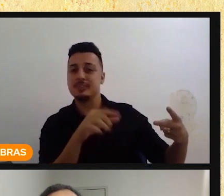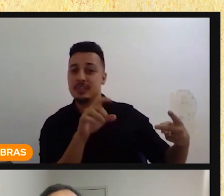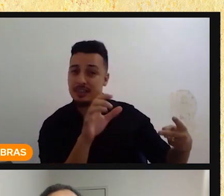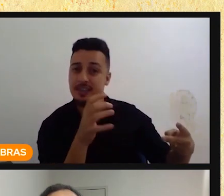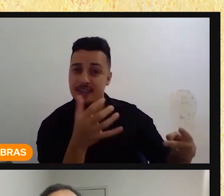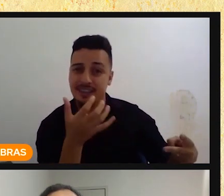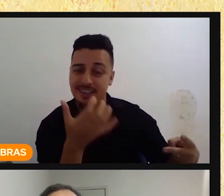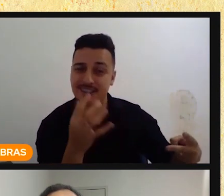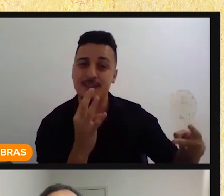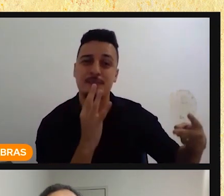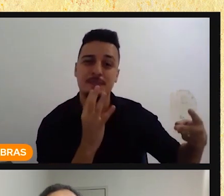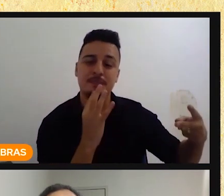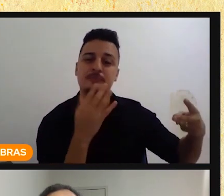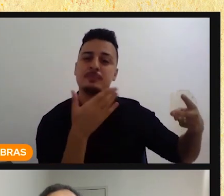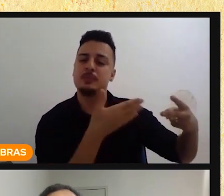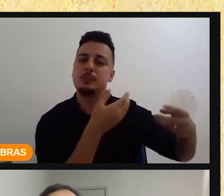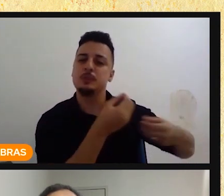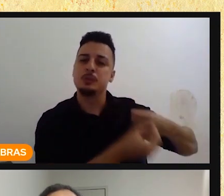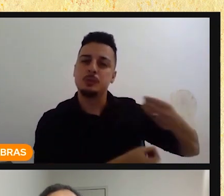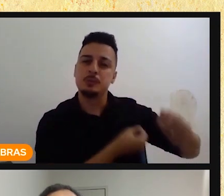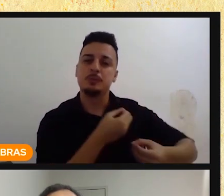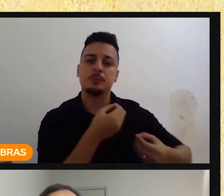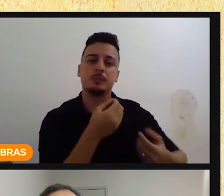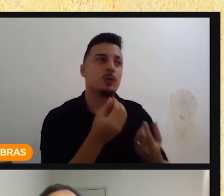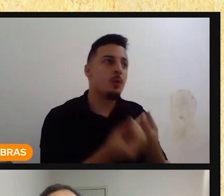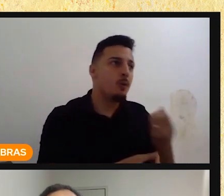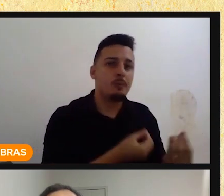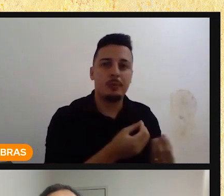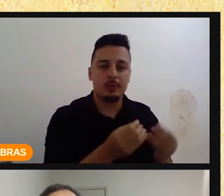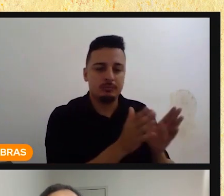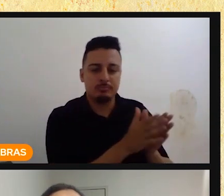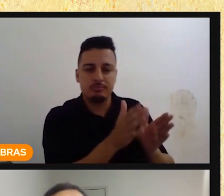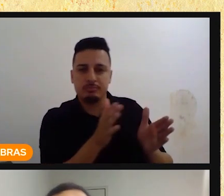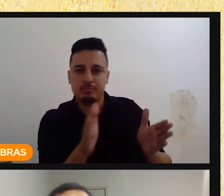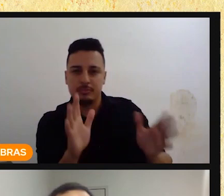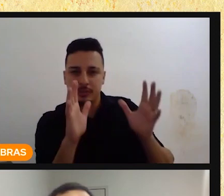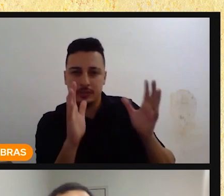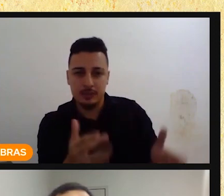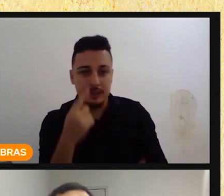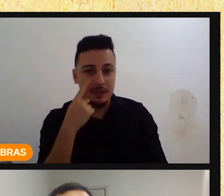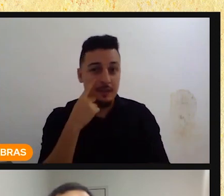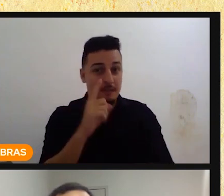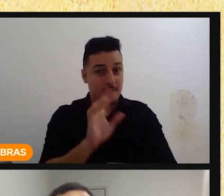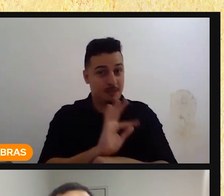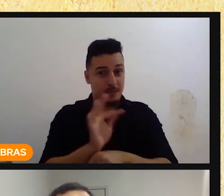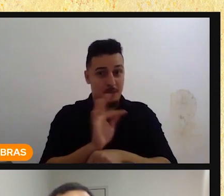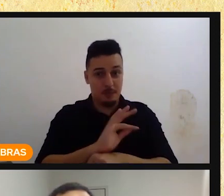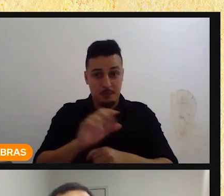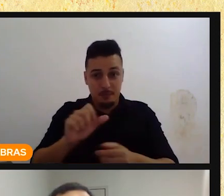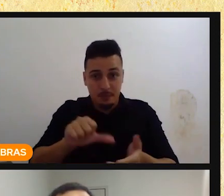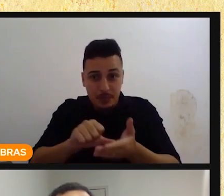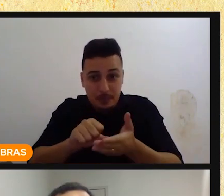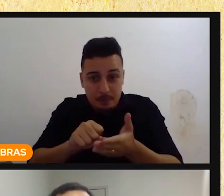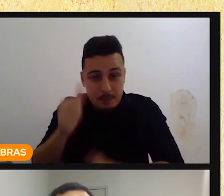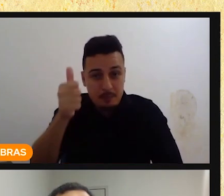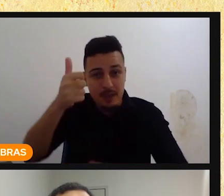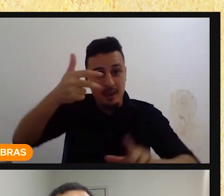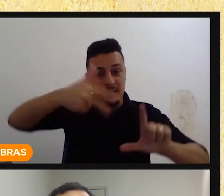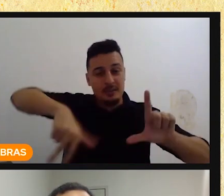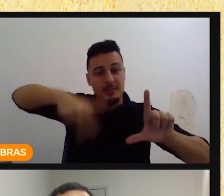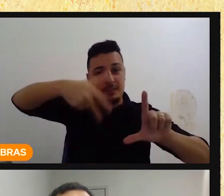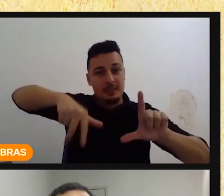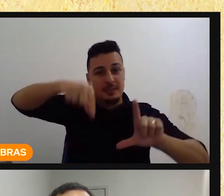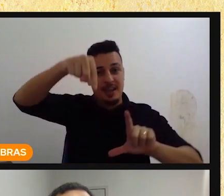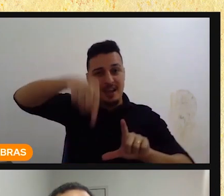se encontram, como é que tem sido essa produção desses filmes que provavelmente serão os primeiros longas-metragens de animação do